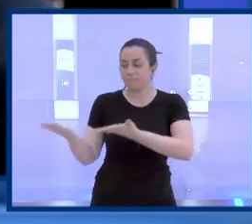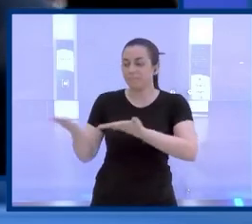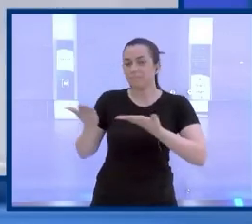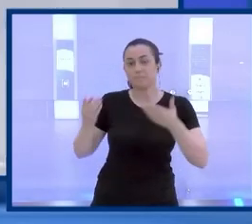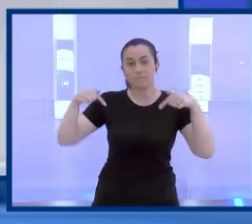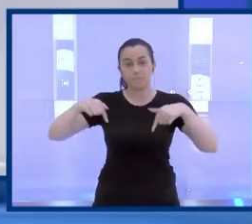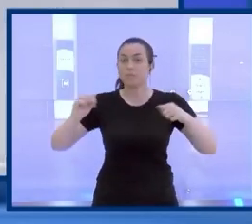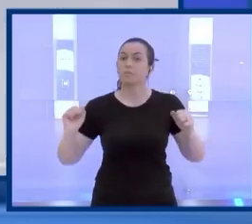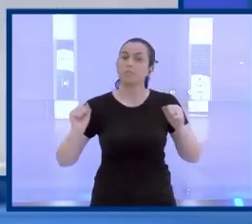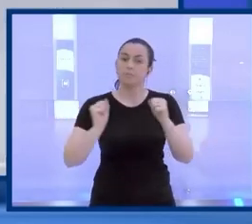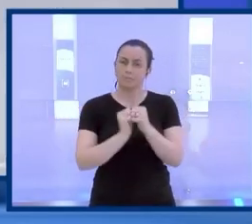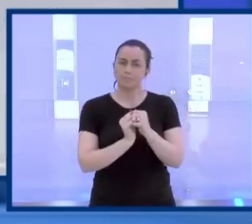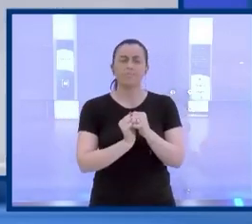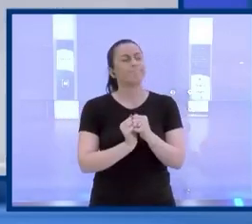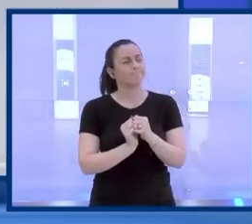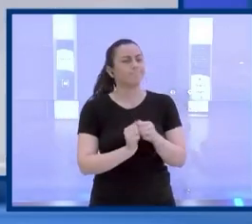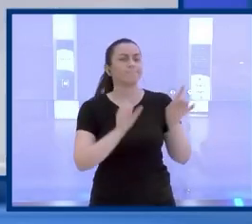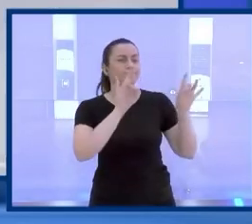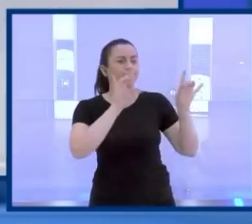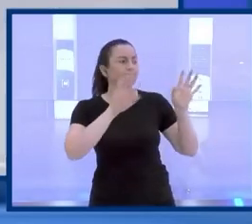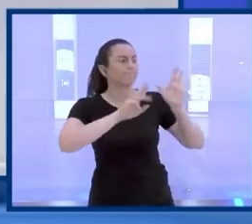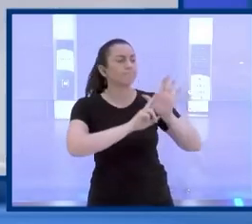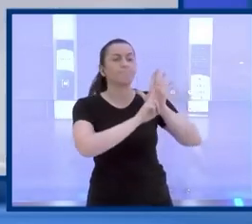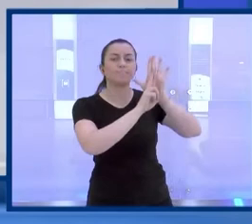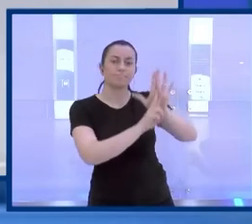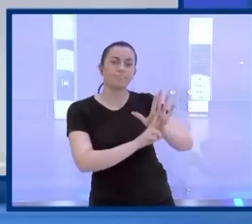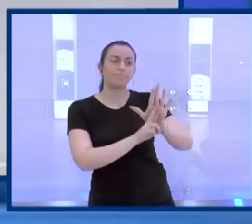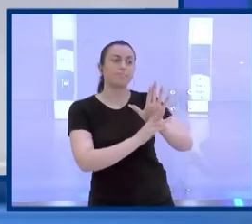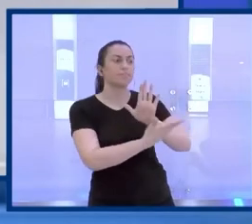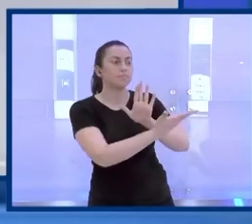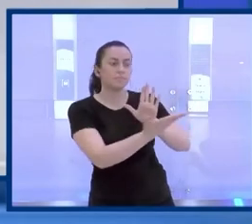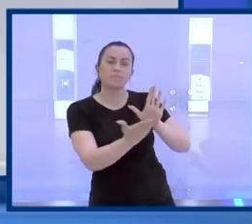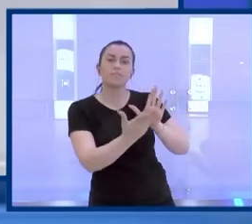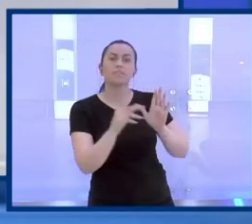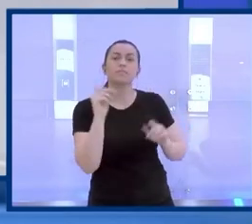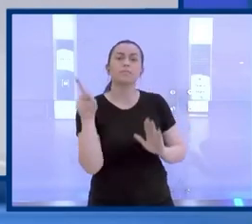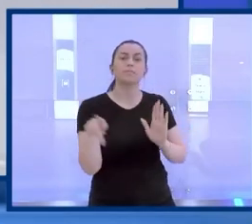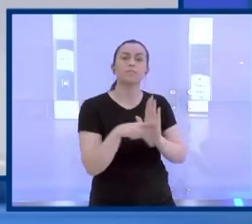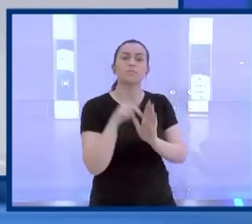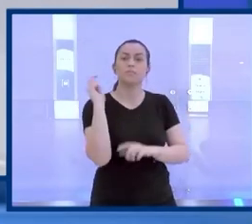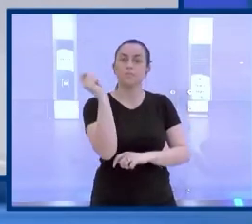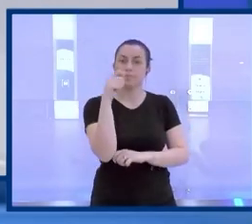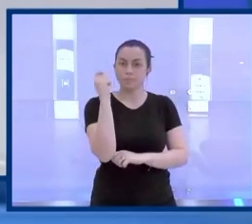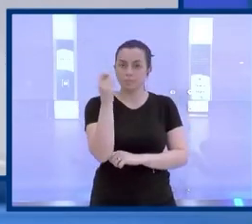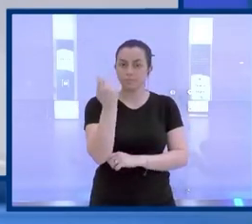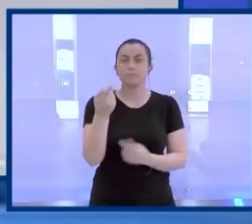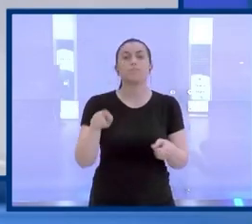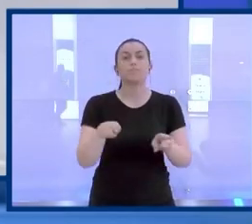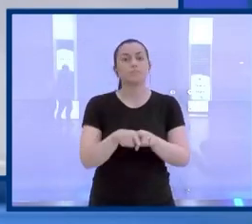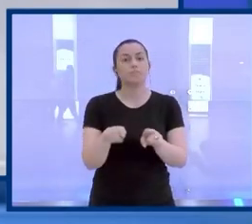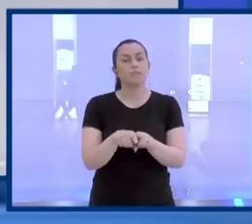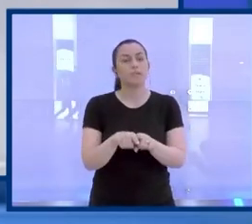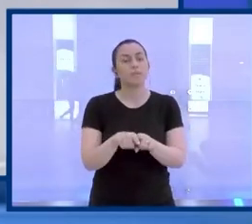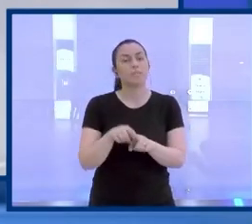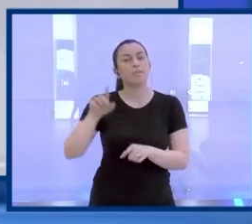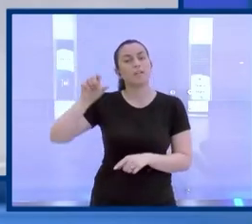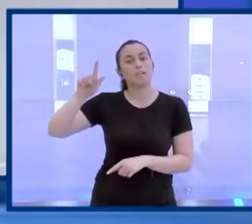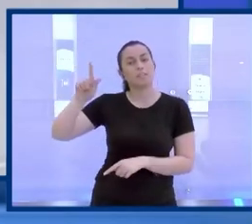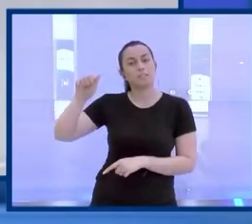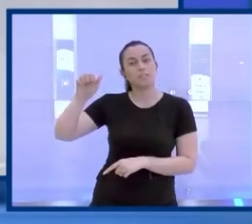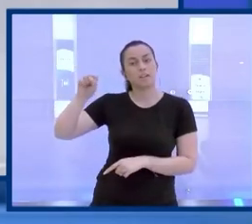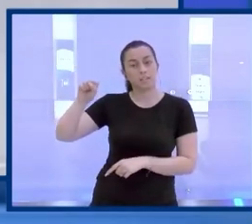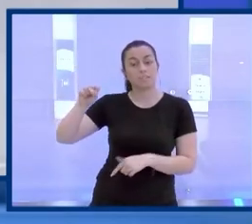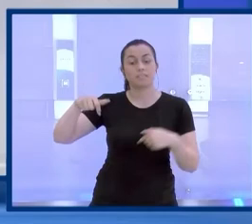B3, especialmente os representantes do Estado do Rio Grande do Sul e da Companhia de Gás do Estado, a Sulgás, para o